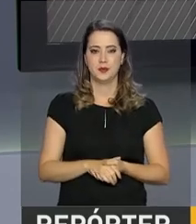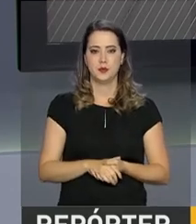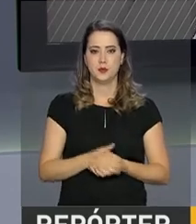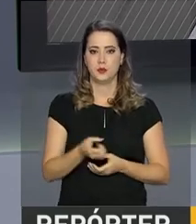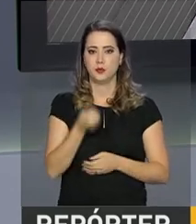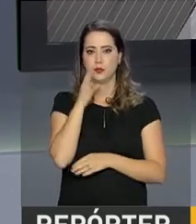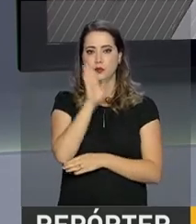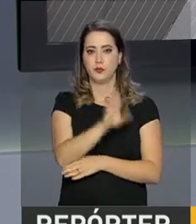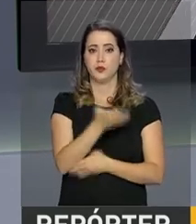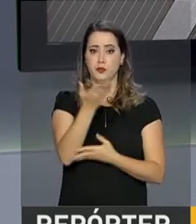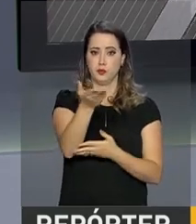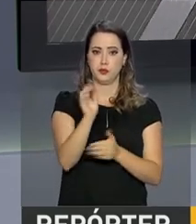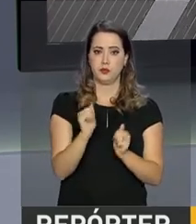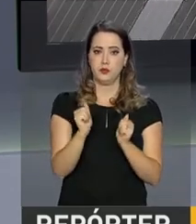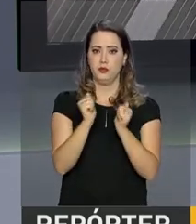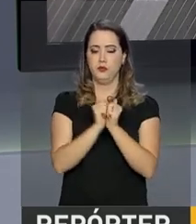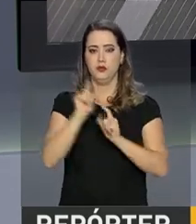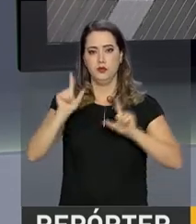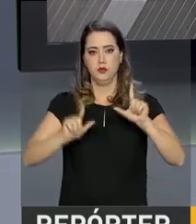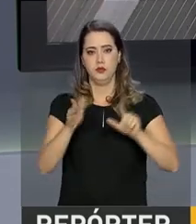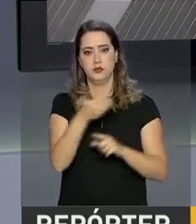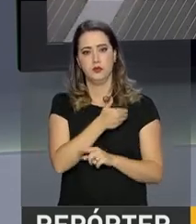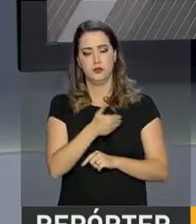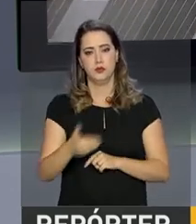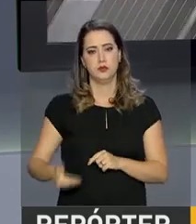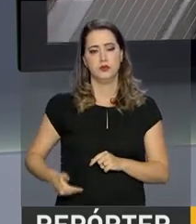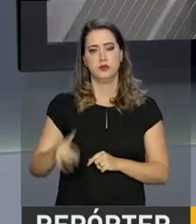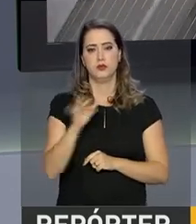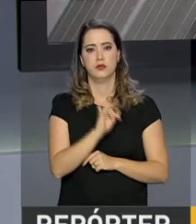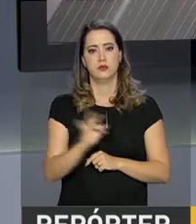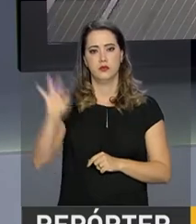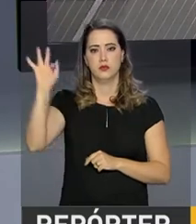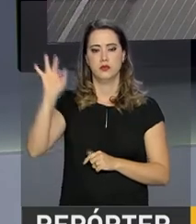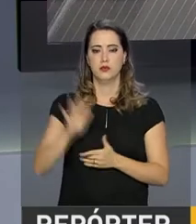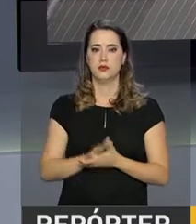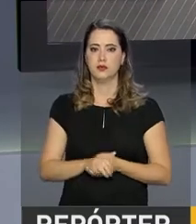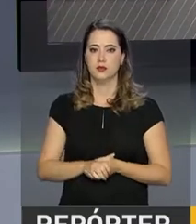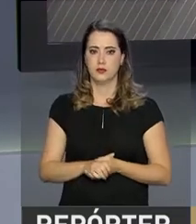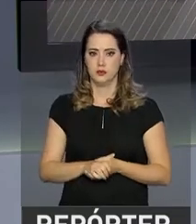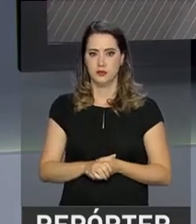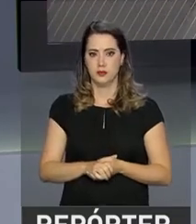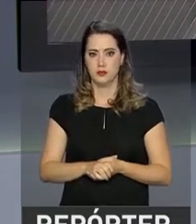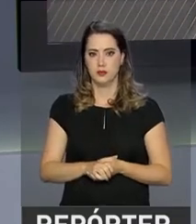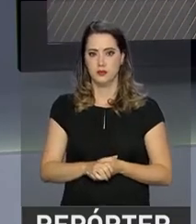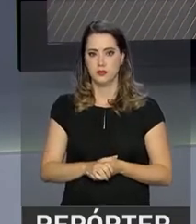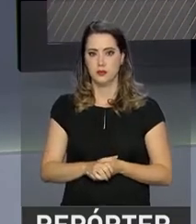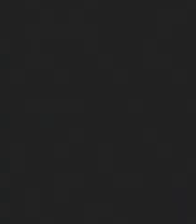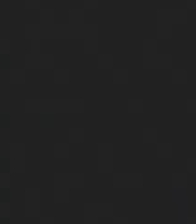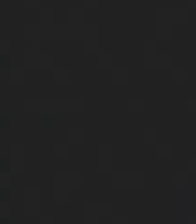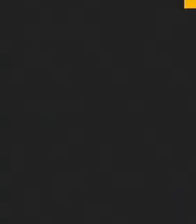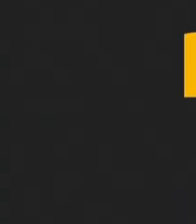internet uma boa tarde pra você continue com a gente aqui na nbr a tv do governo federal